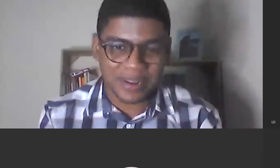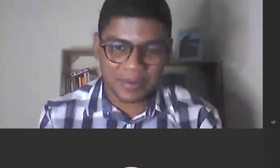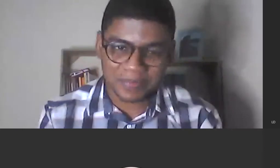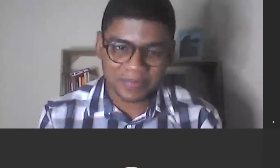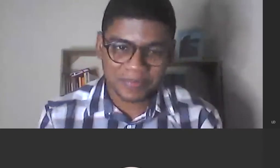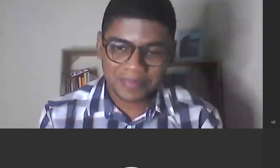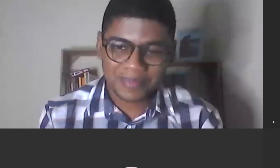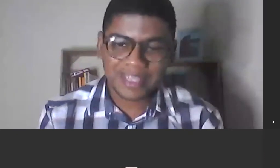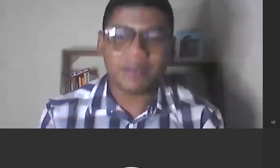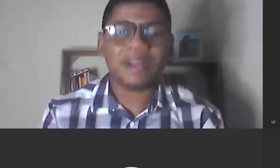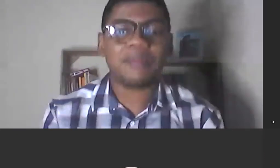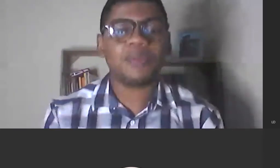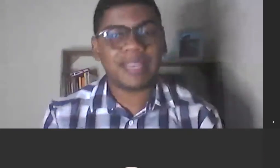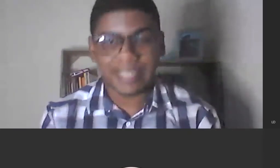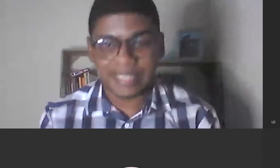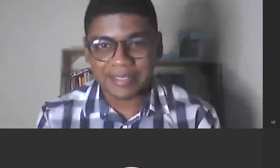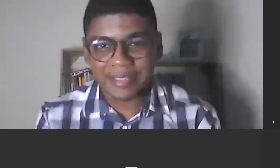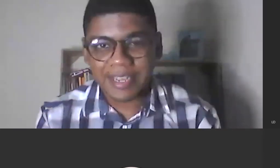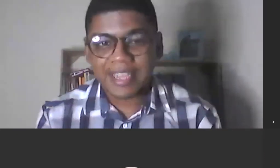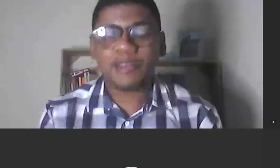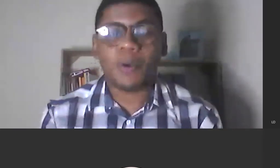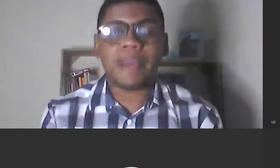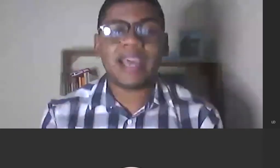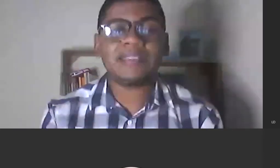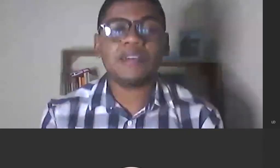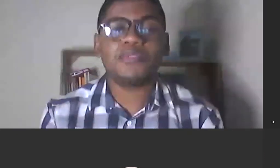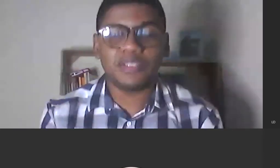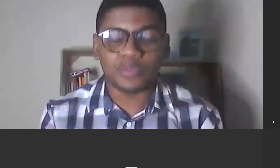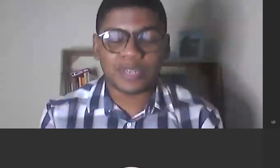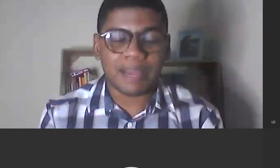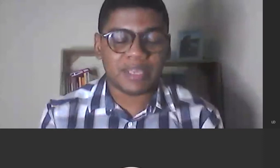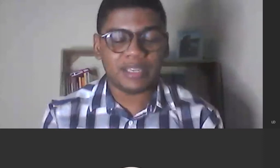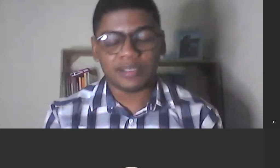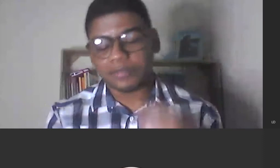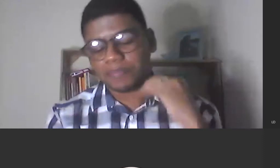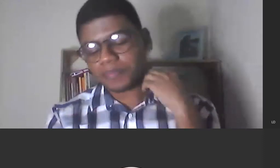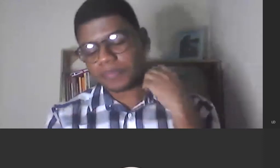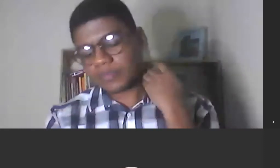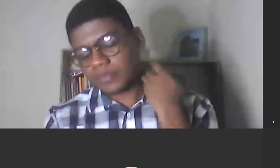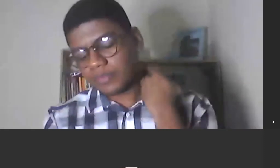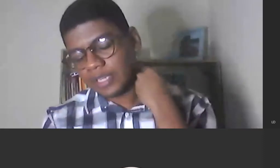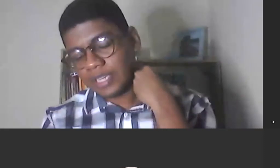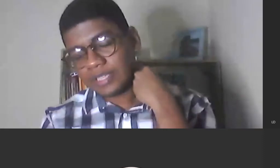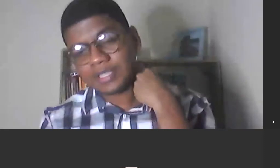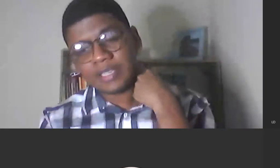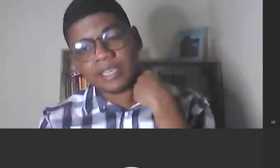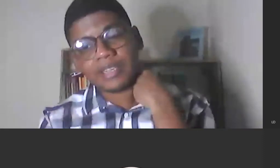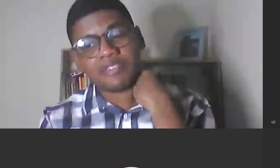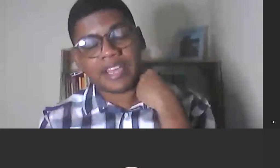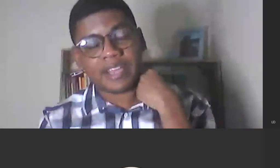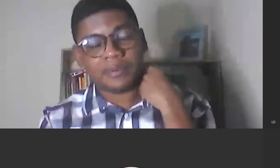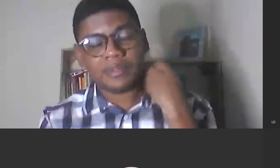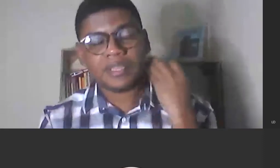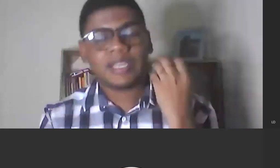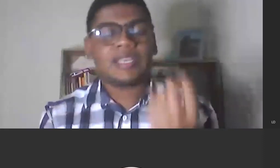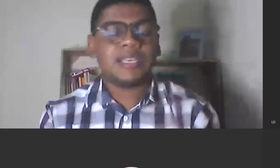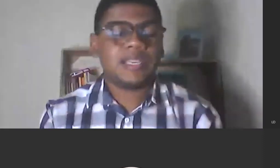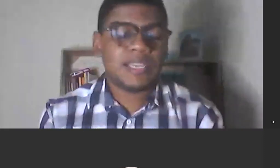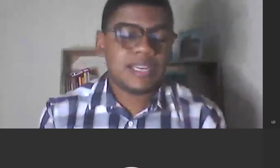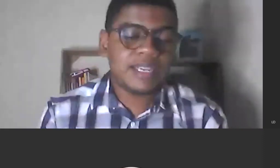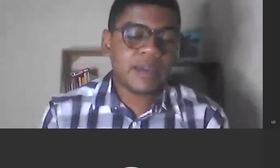dor abdominal. Não era uma dor na barriga. Ele começa o vídeo caminhando. Esse é o